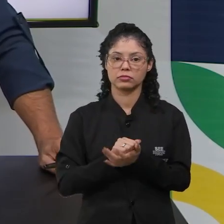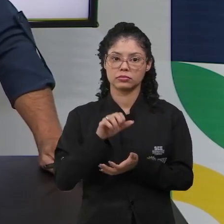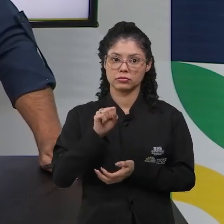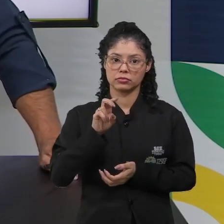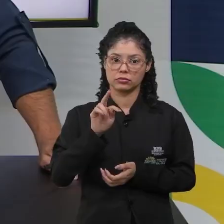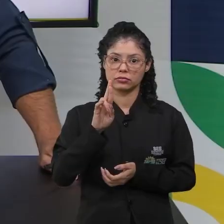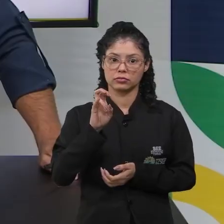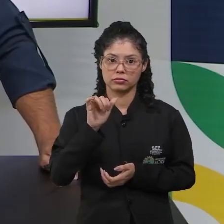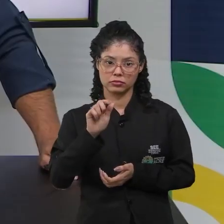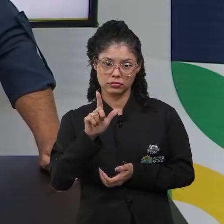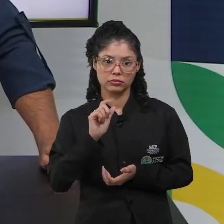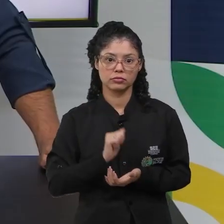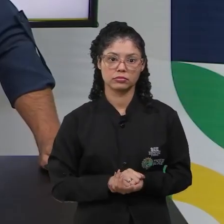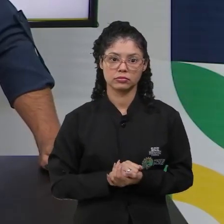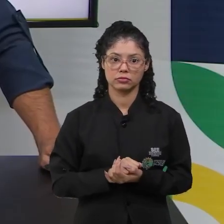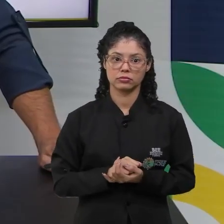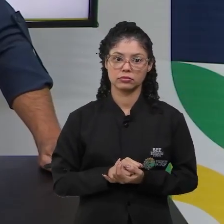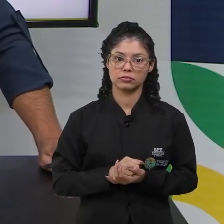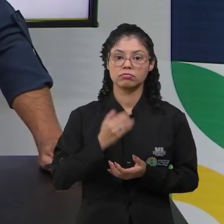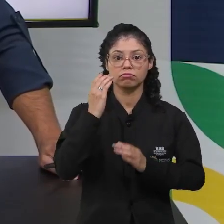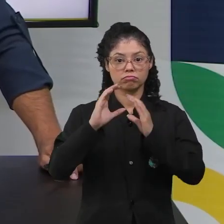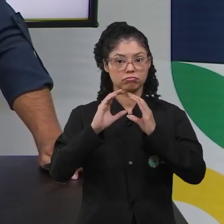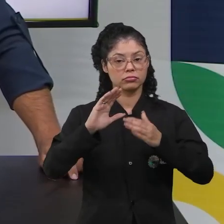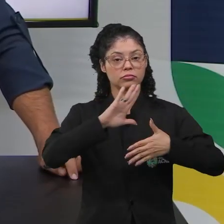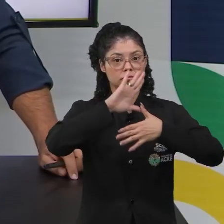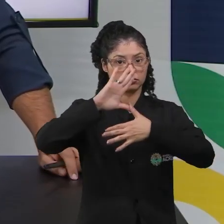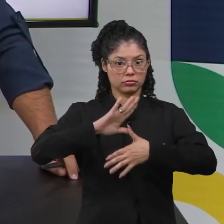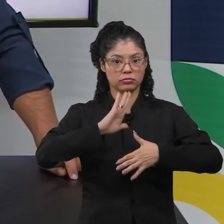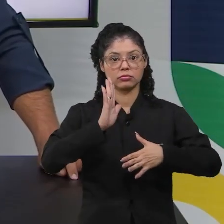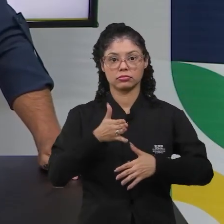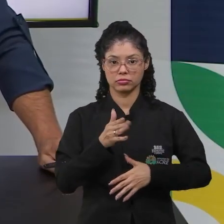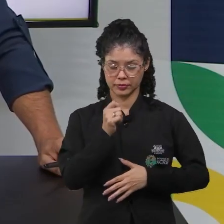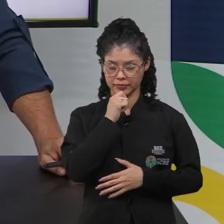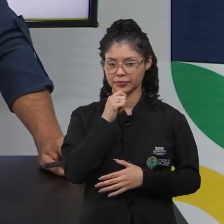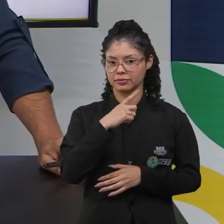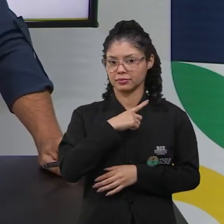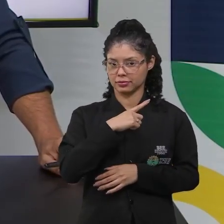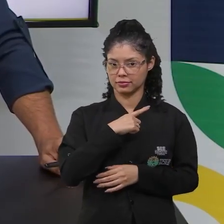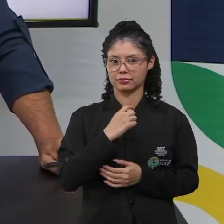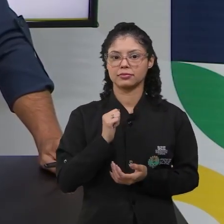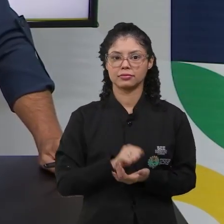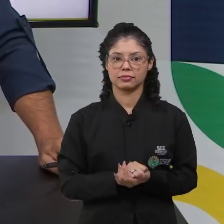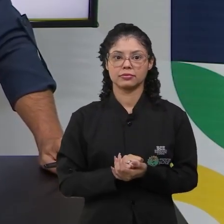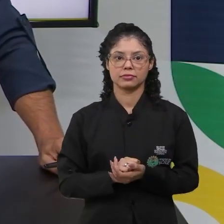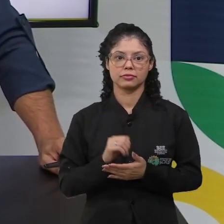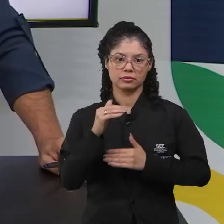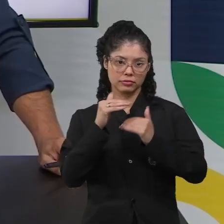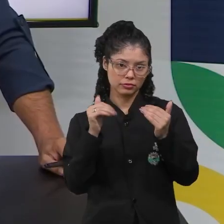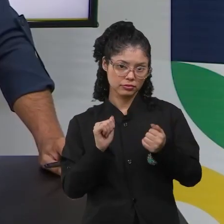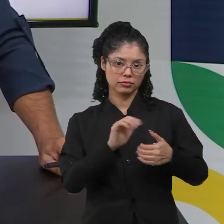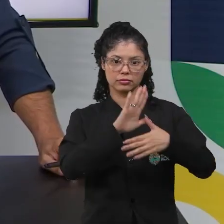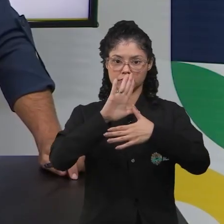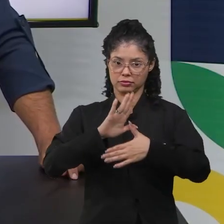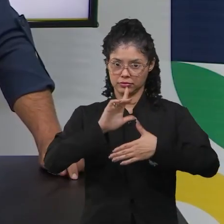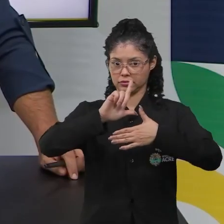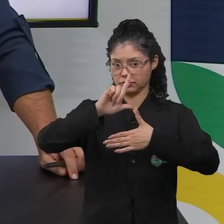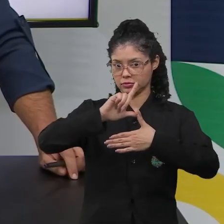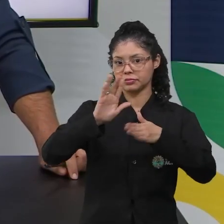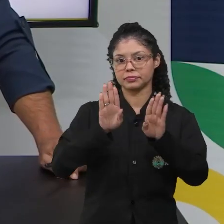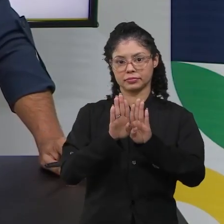Bowl, cantores americanos? Sim, mas também já com acenos para toda uma América Latina e tudo